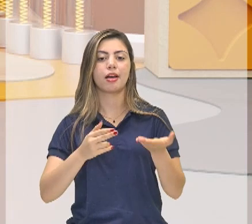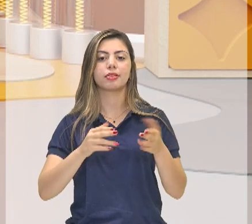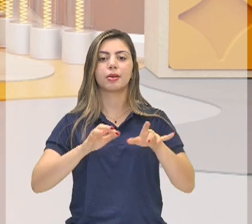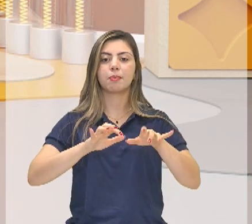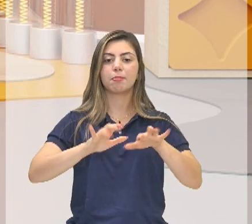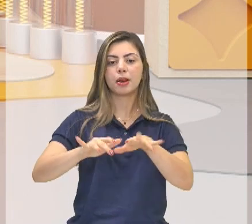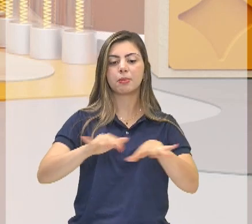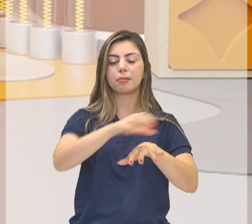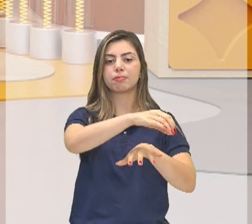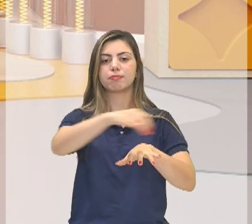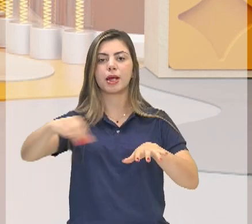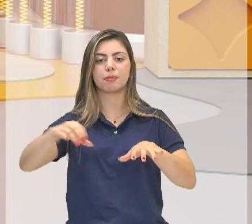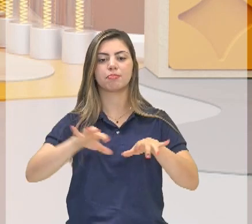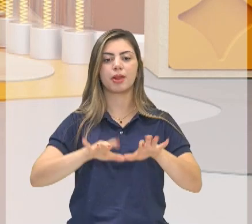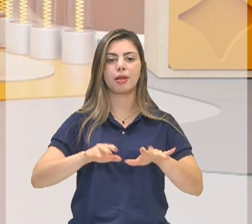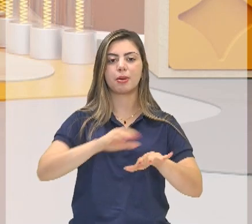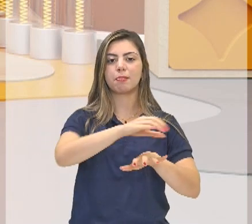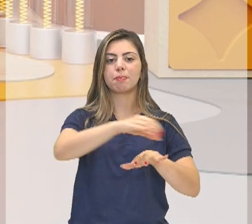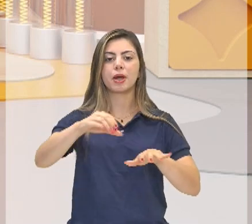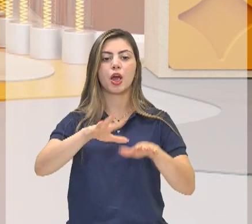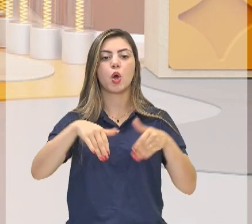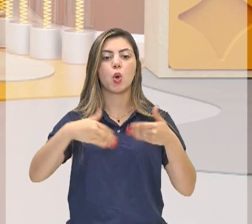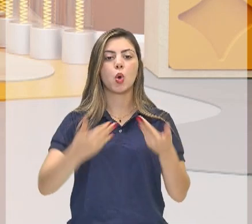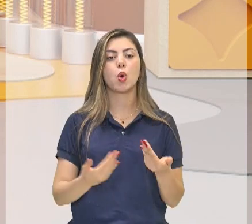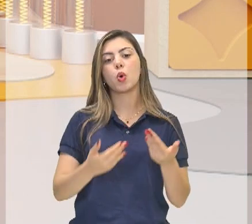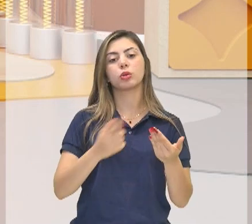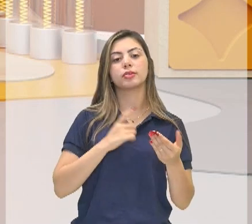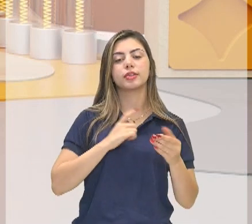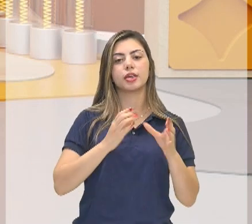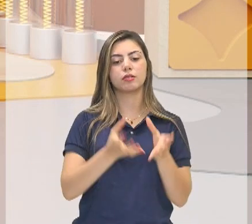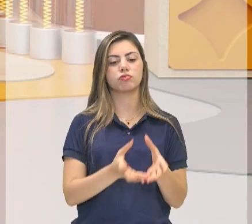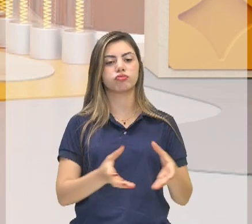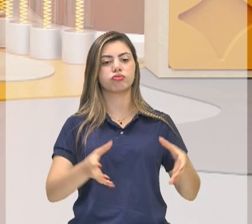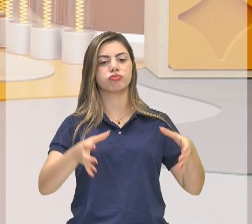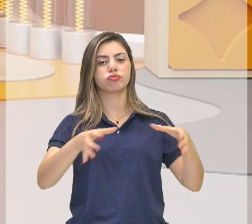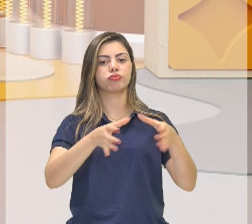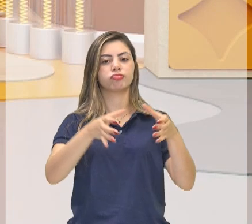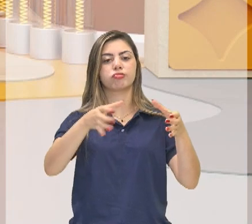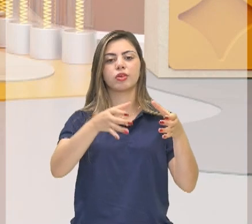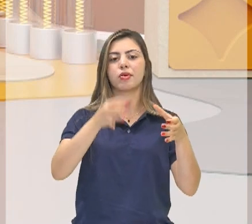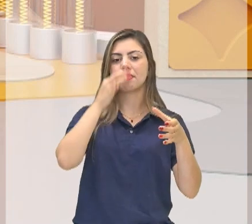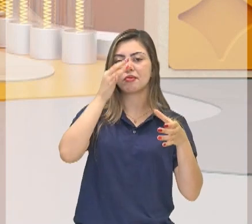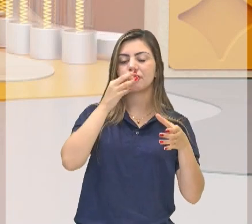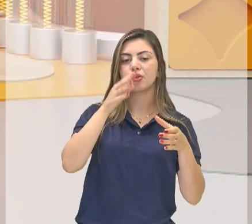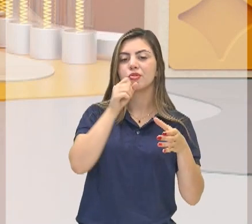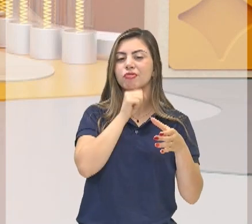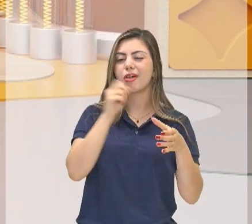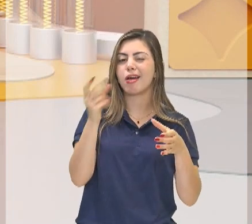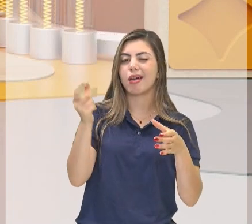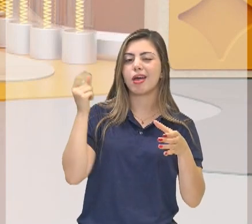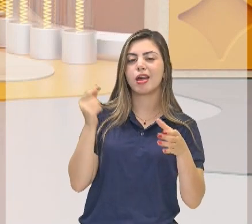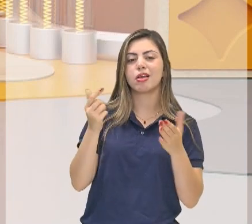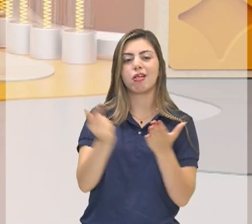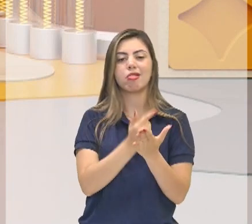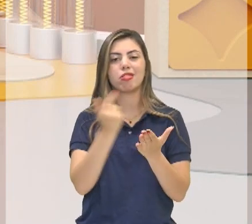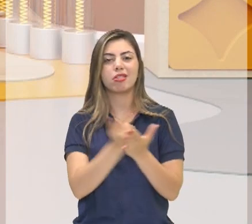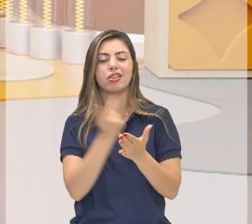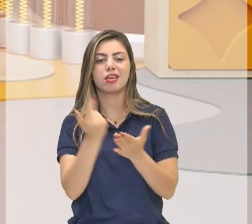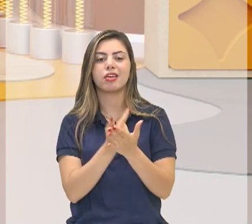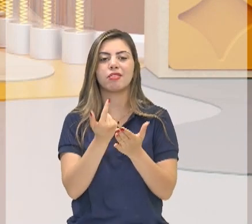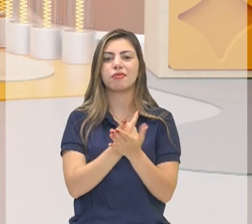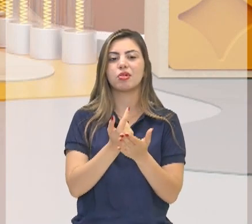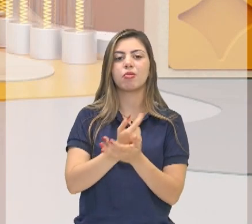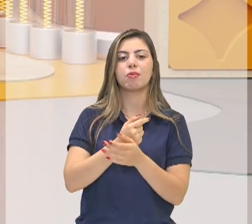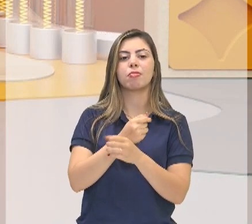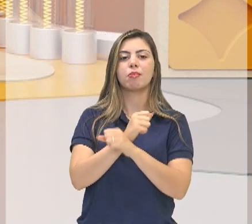de datilografia, um vaso antigo, uma tumba de faraó ou livros. Então você percebe